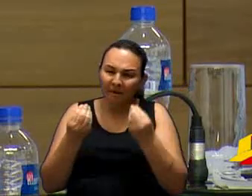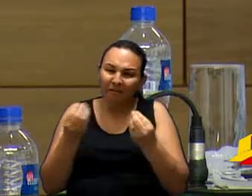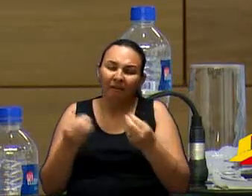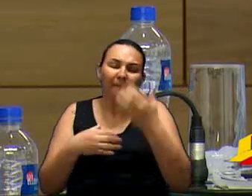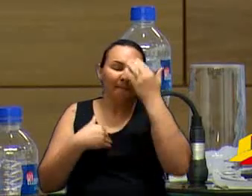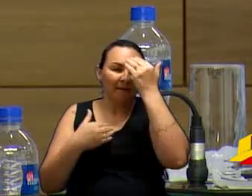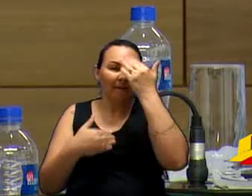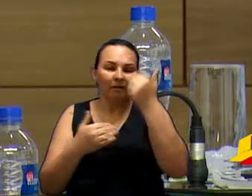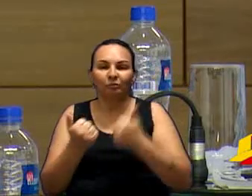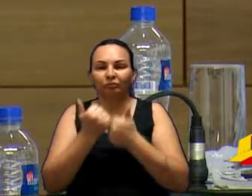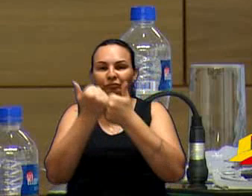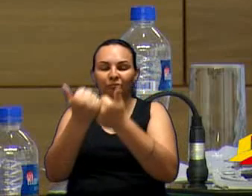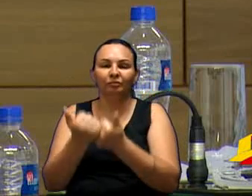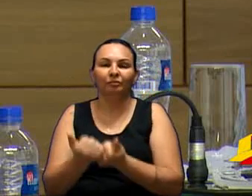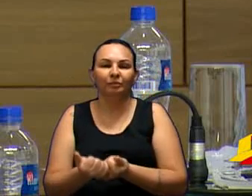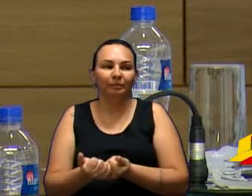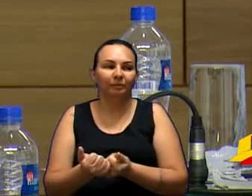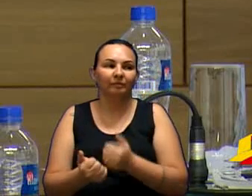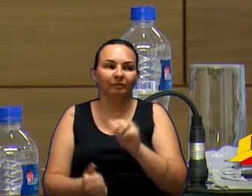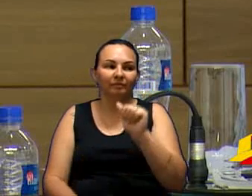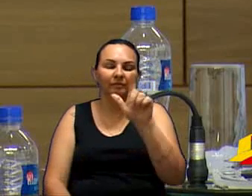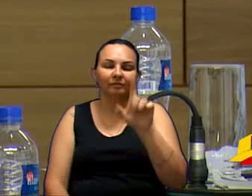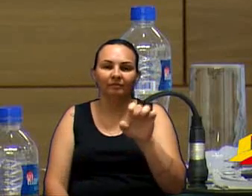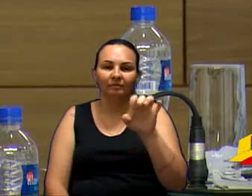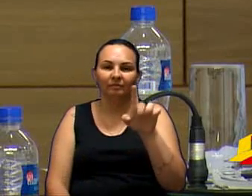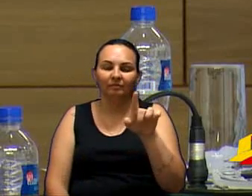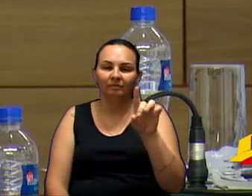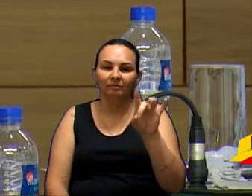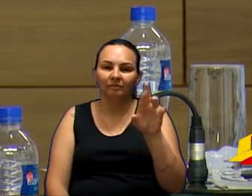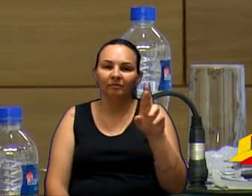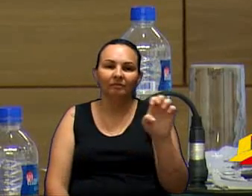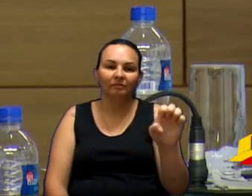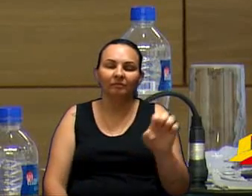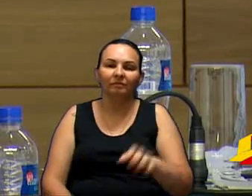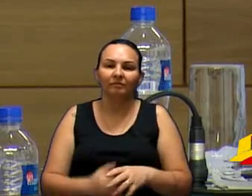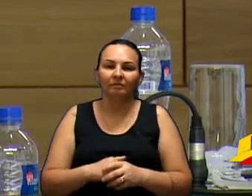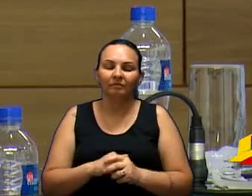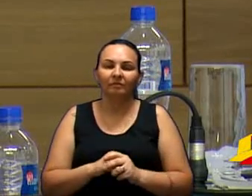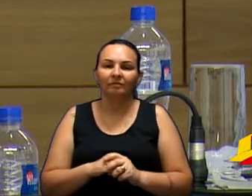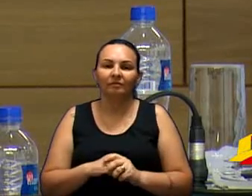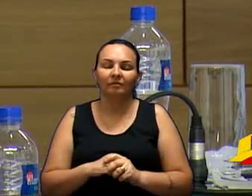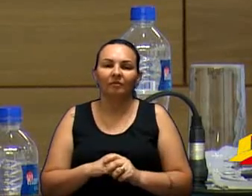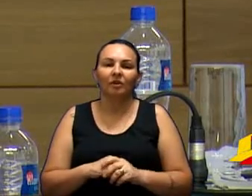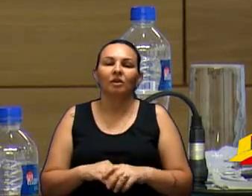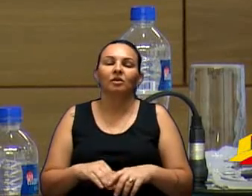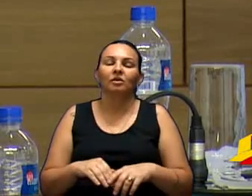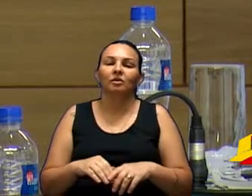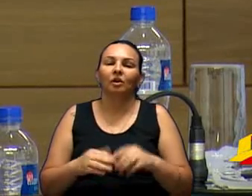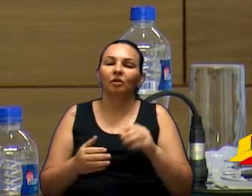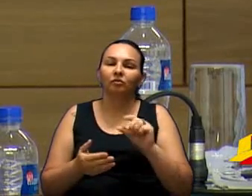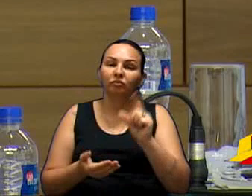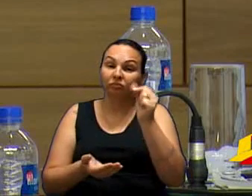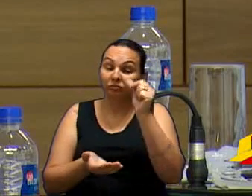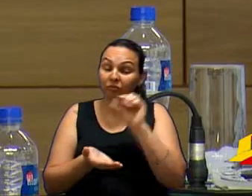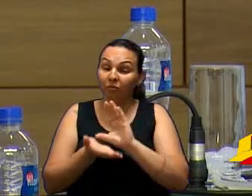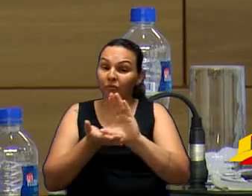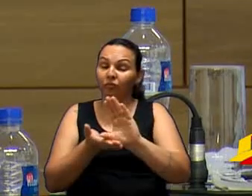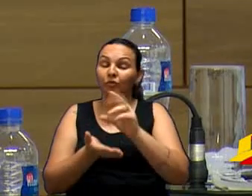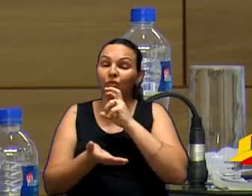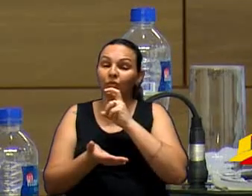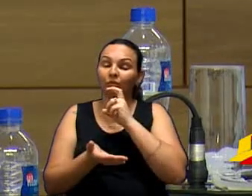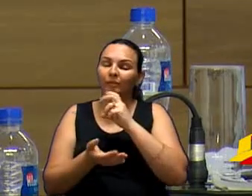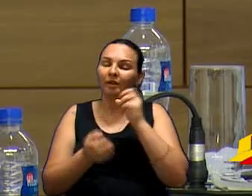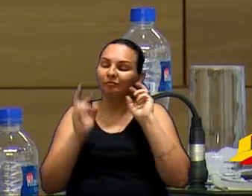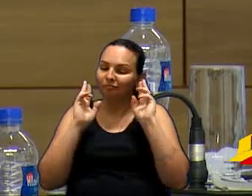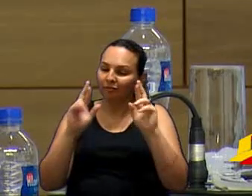seu apoio alexandru alves neste ato representado de toda é da agência investe sorocaba espero que vocês realmente